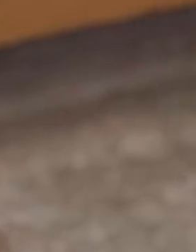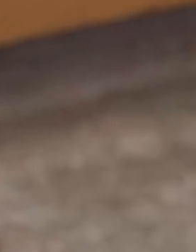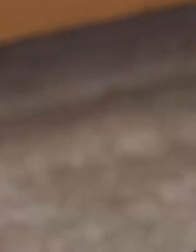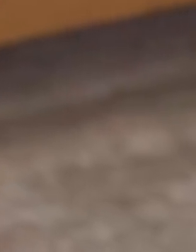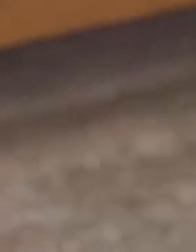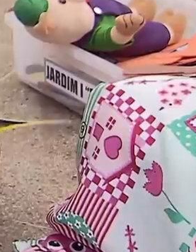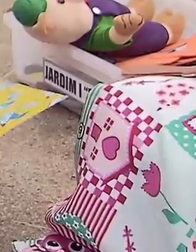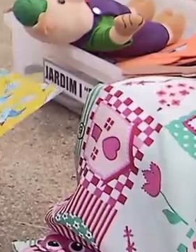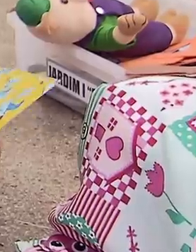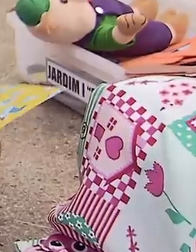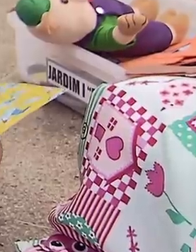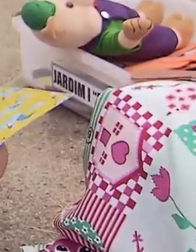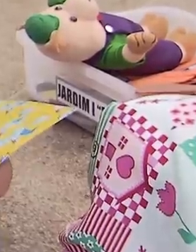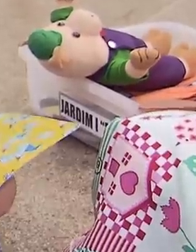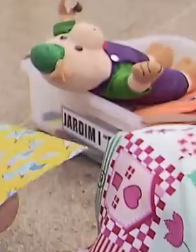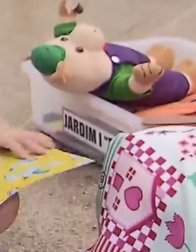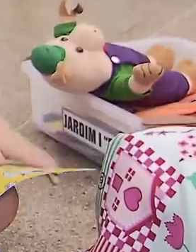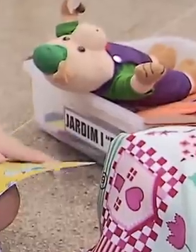mundo